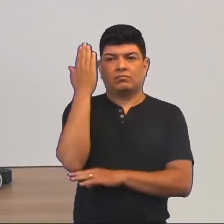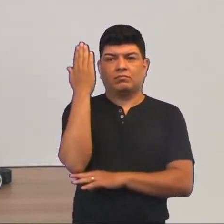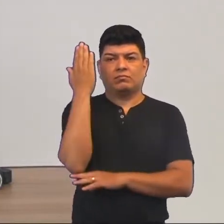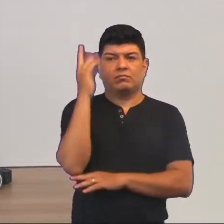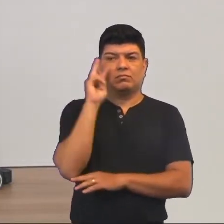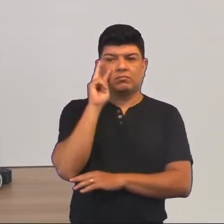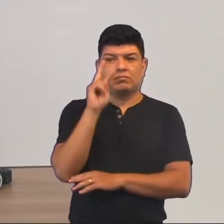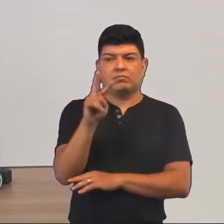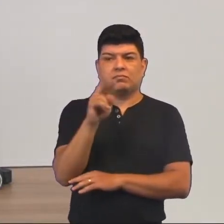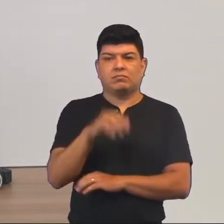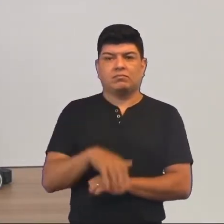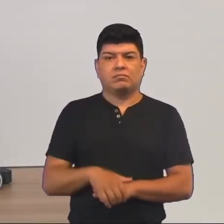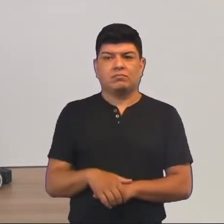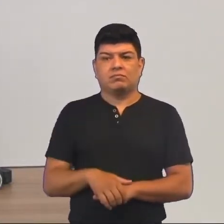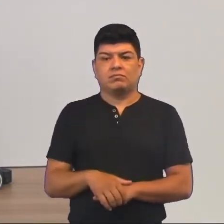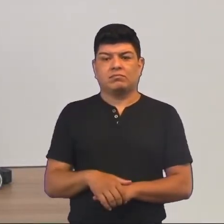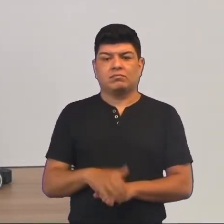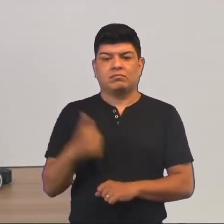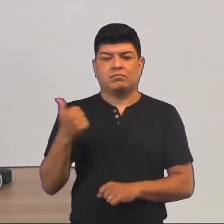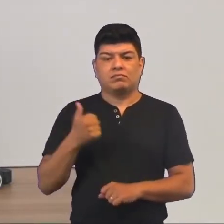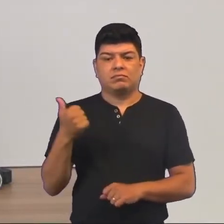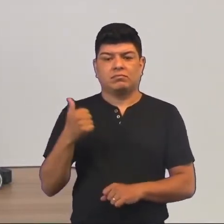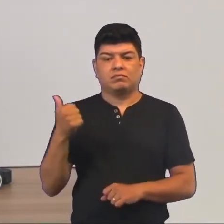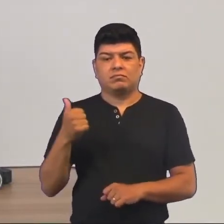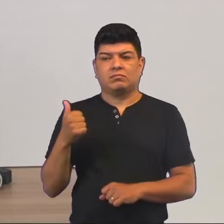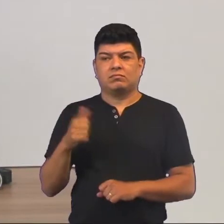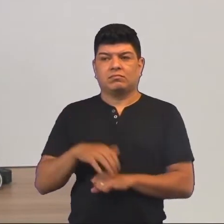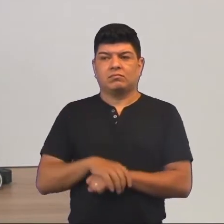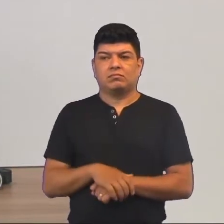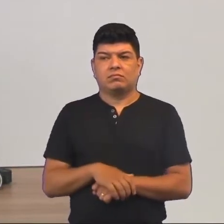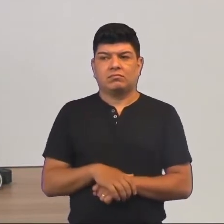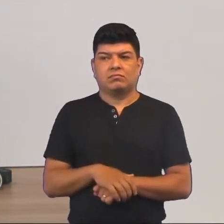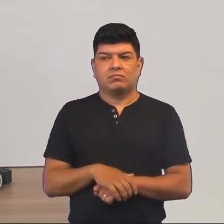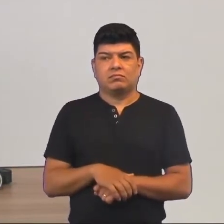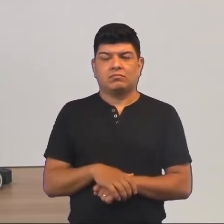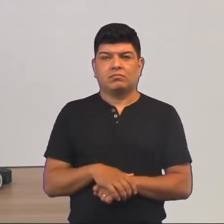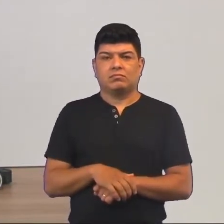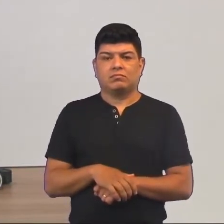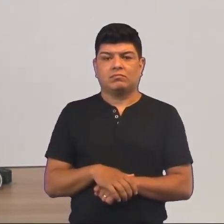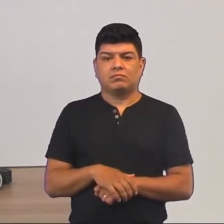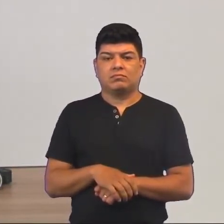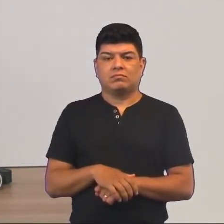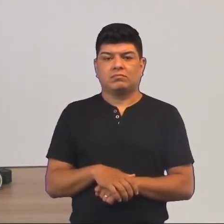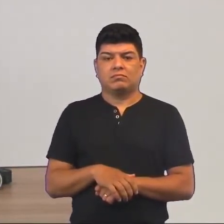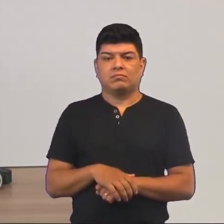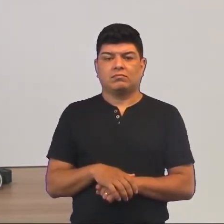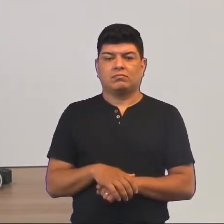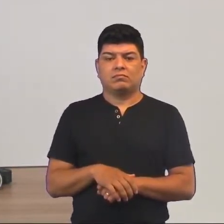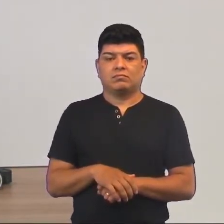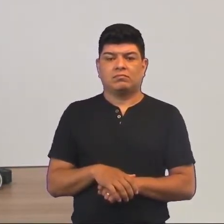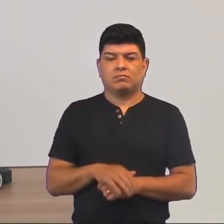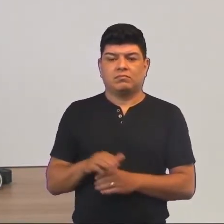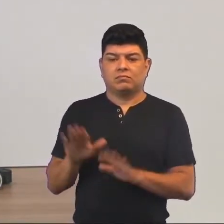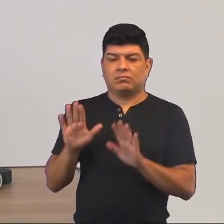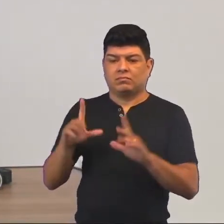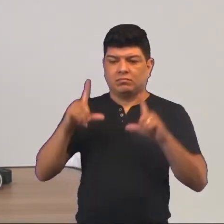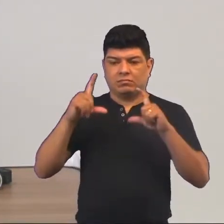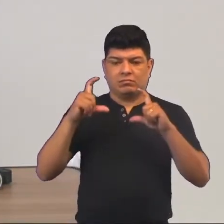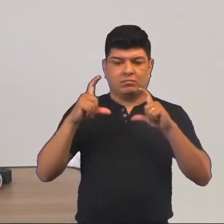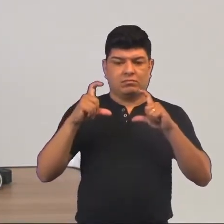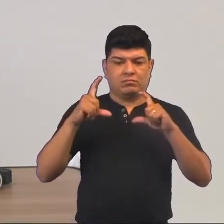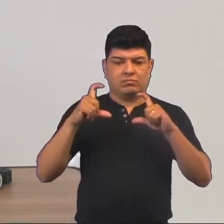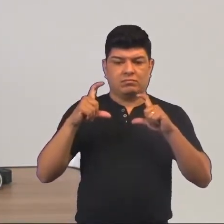vê aqui, ó. Primeira marcação, tá? Isso é a primeira marcação, no momento que ele tirou essa